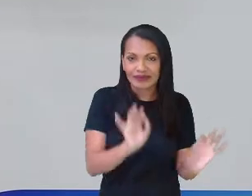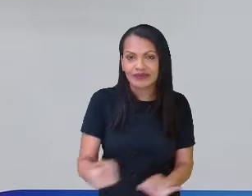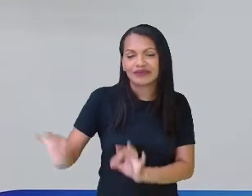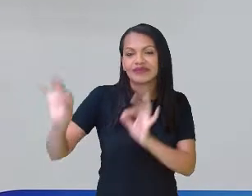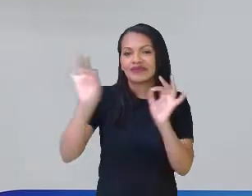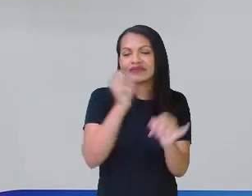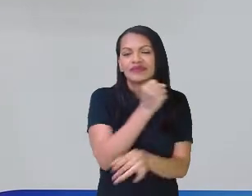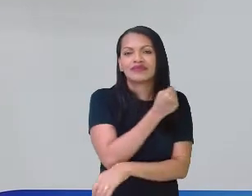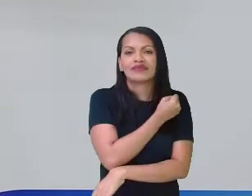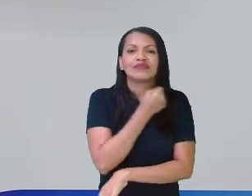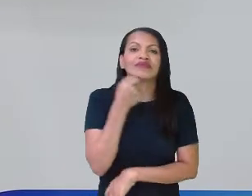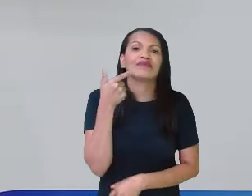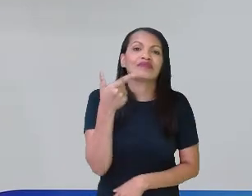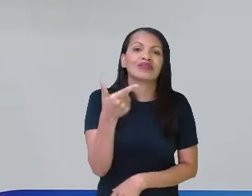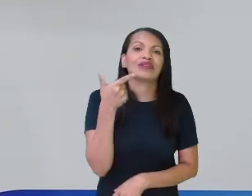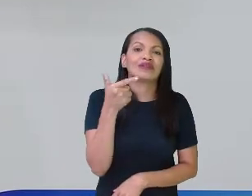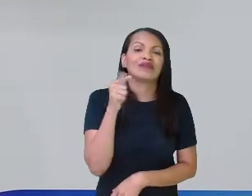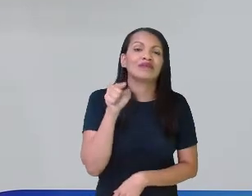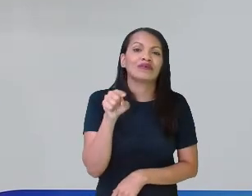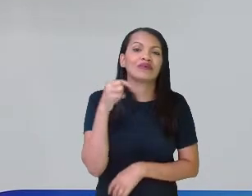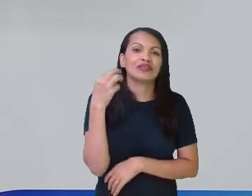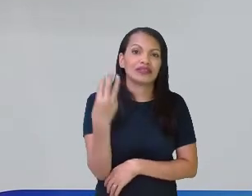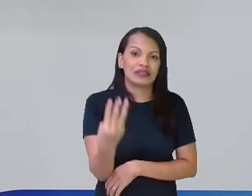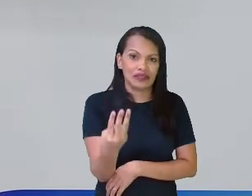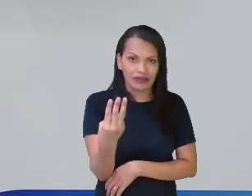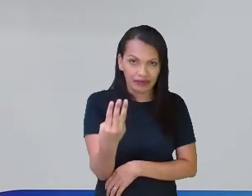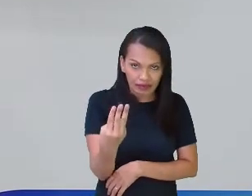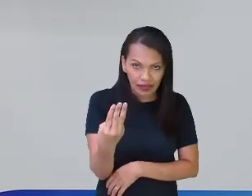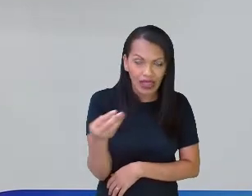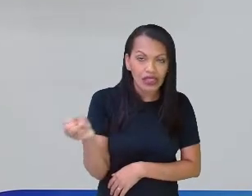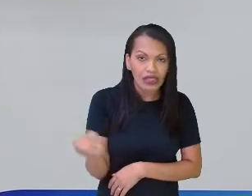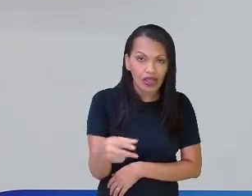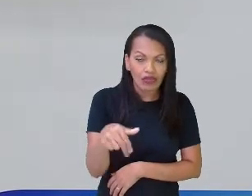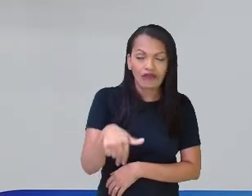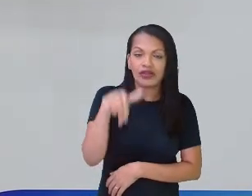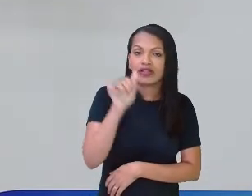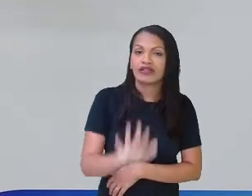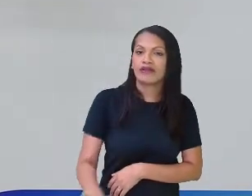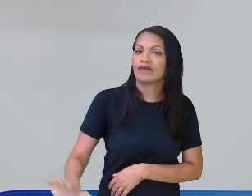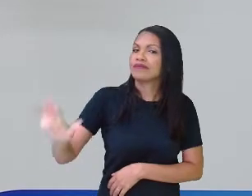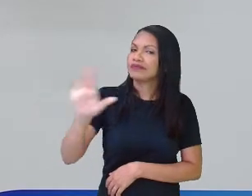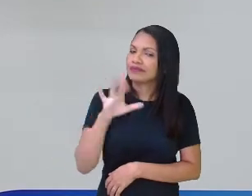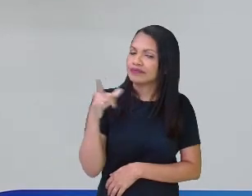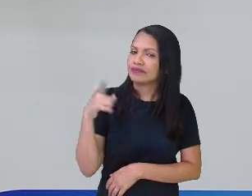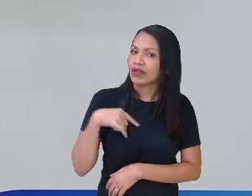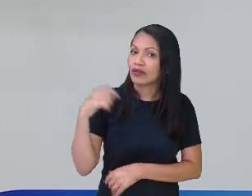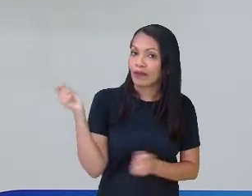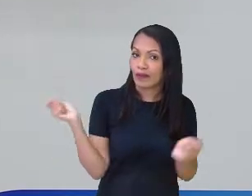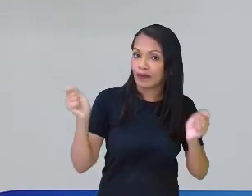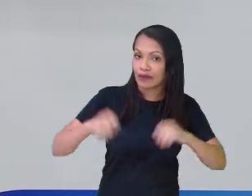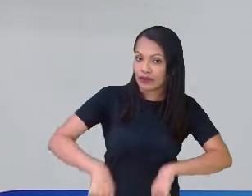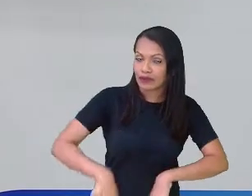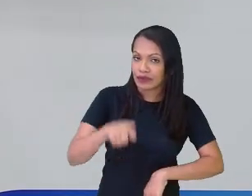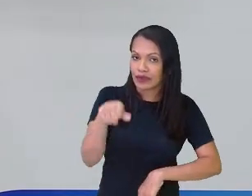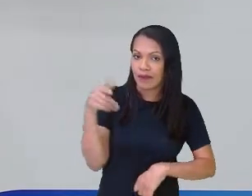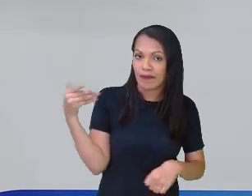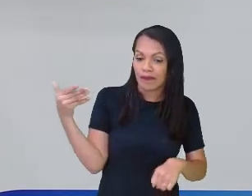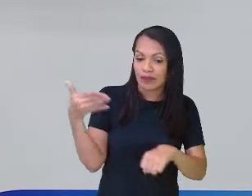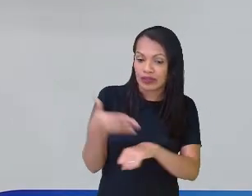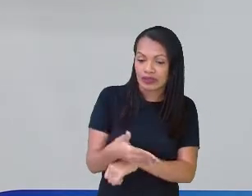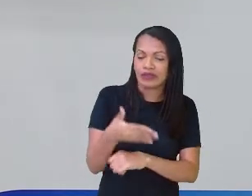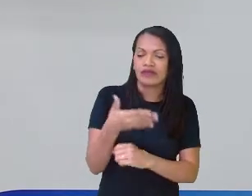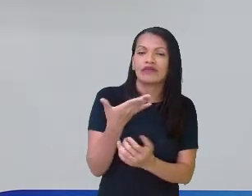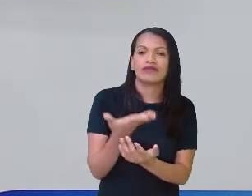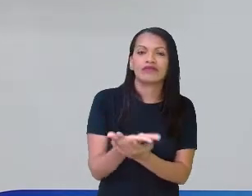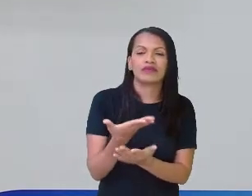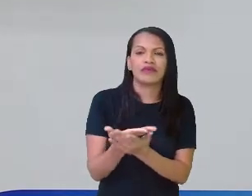canal 22.3 TV Nova Nordeste. Existe outro canal onde você pode acessar essas aulas.